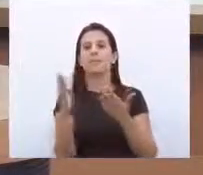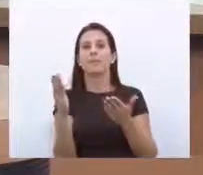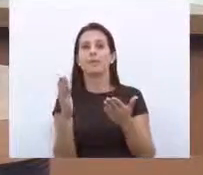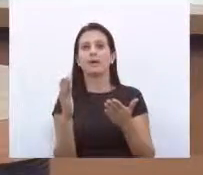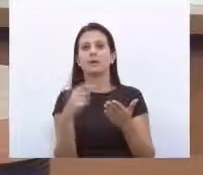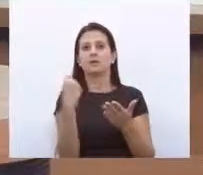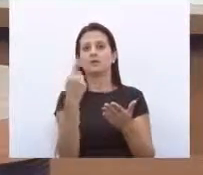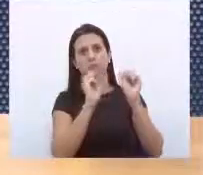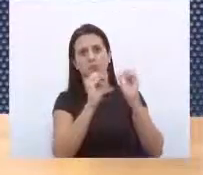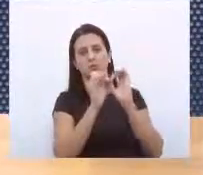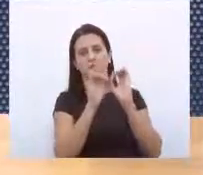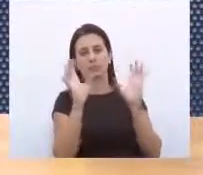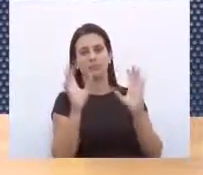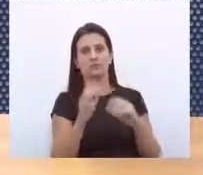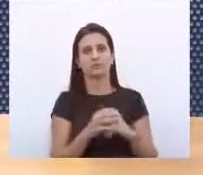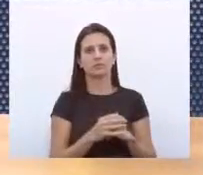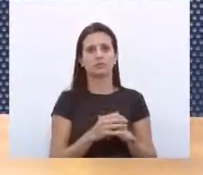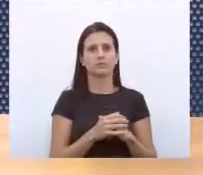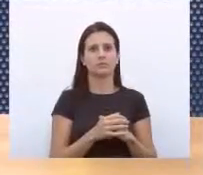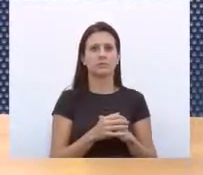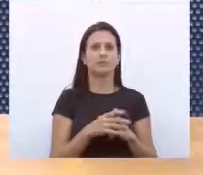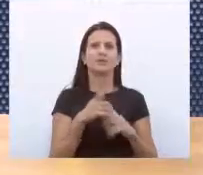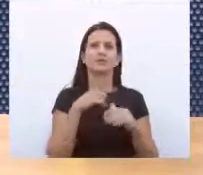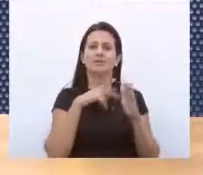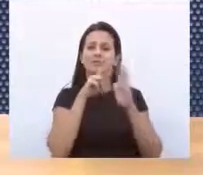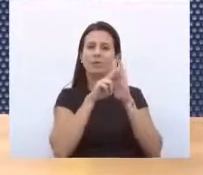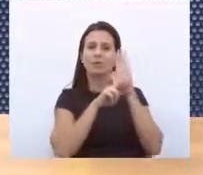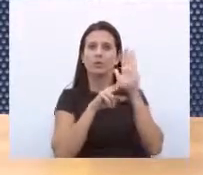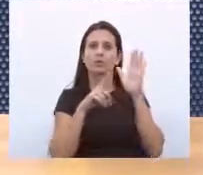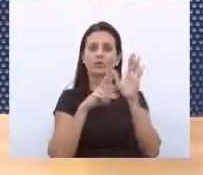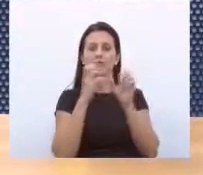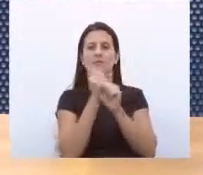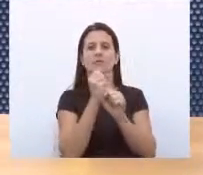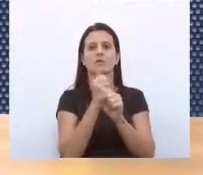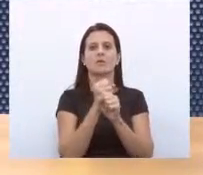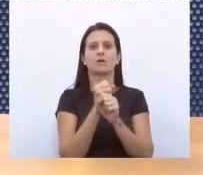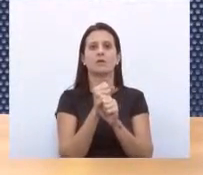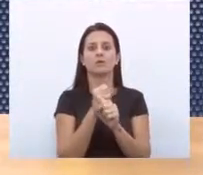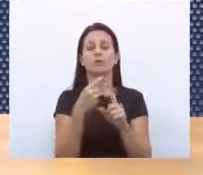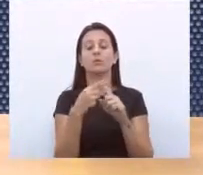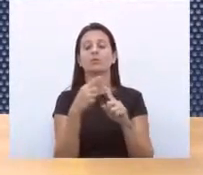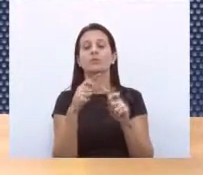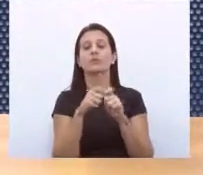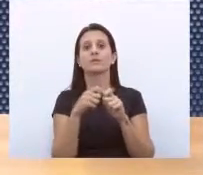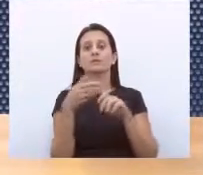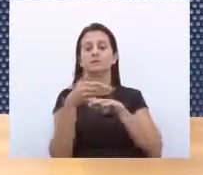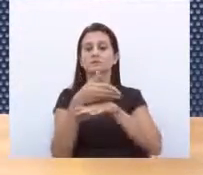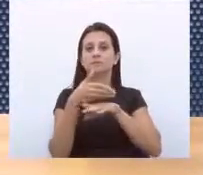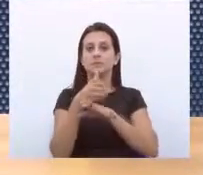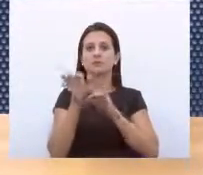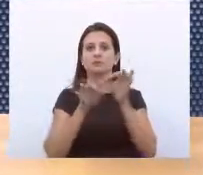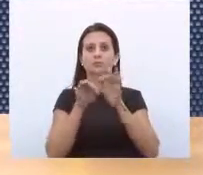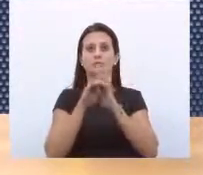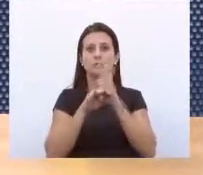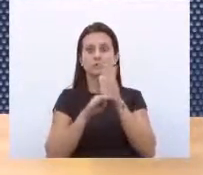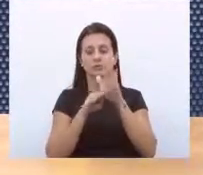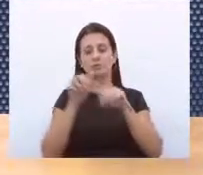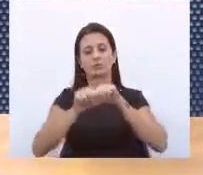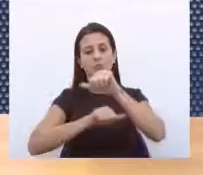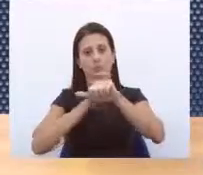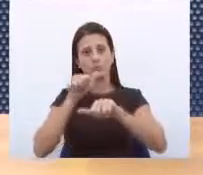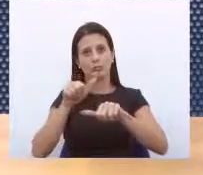os seus benefícios. Rigorosamente, o cálculo atuarial ele não veio porque ele fazia parte do projeto de